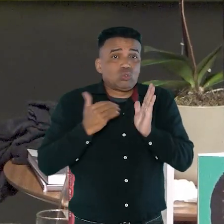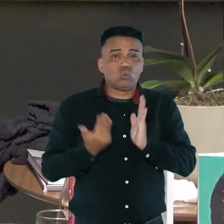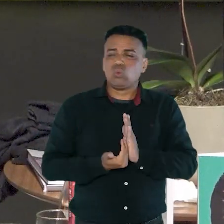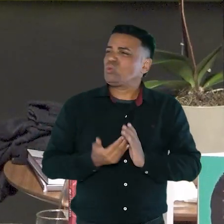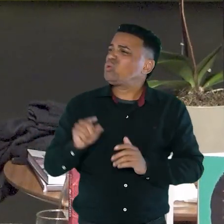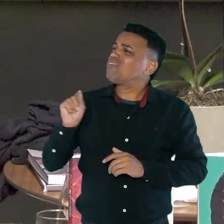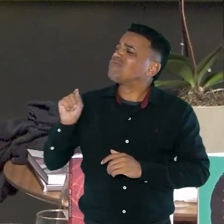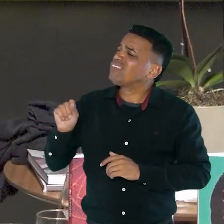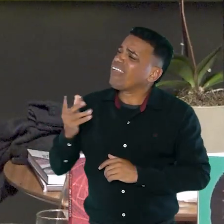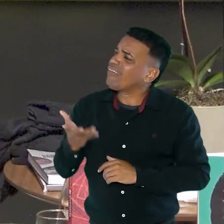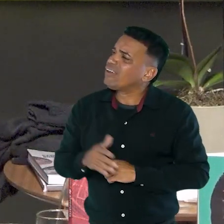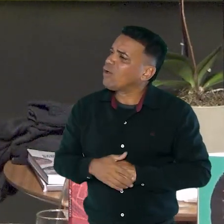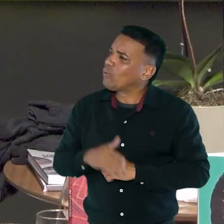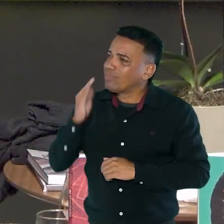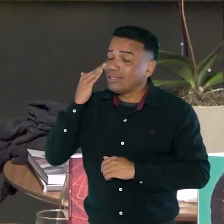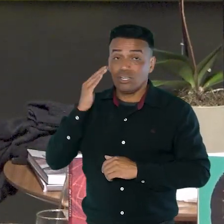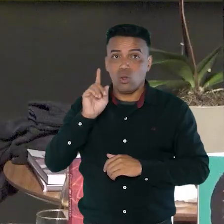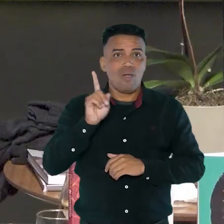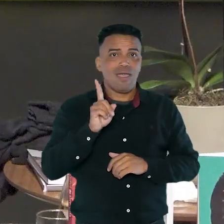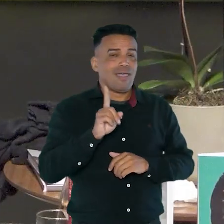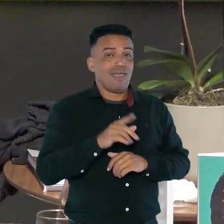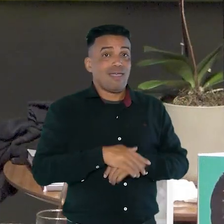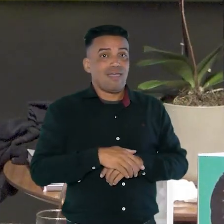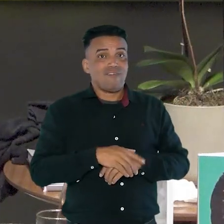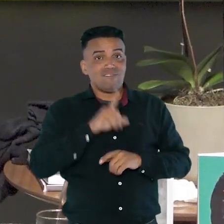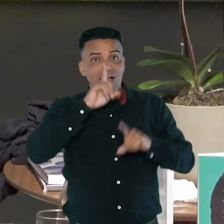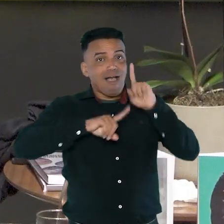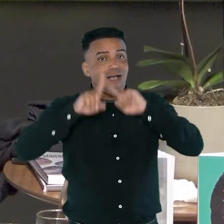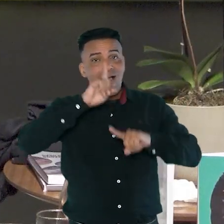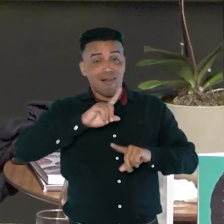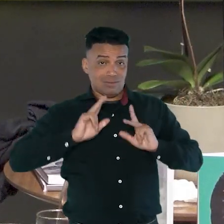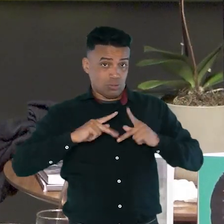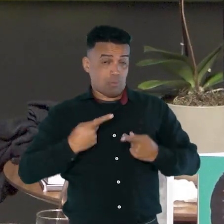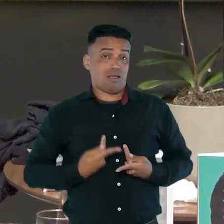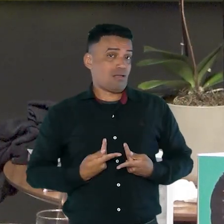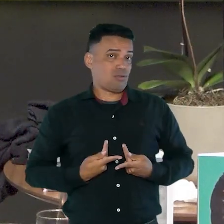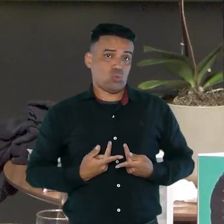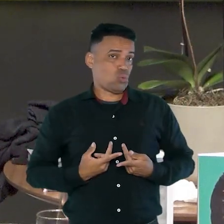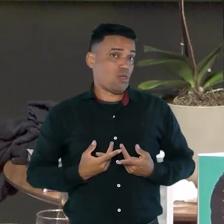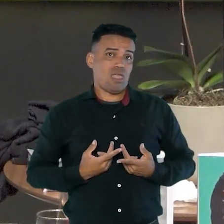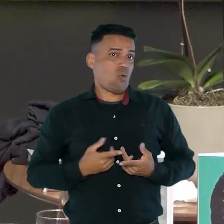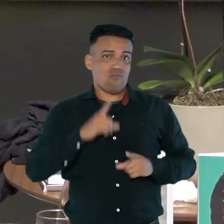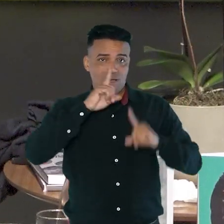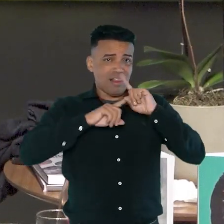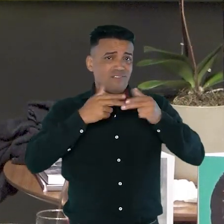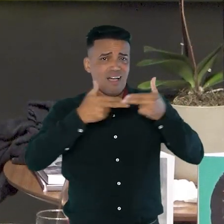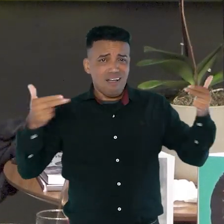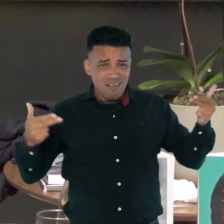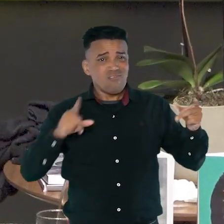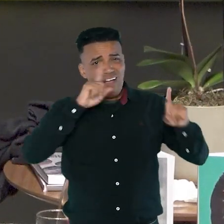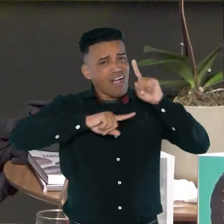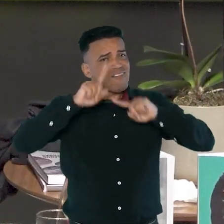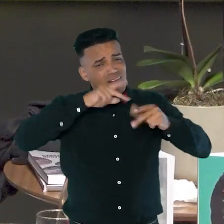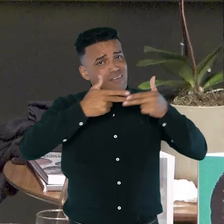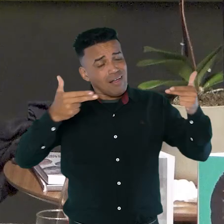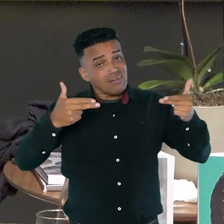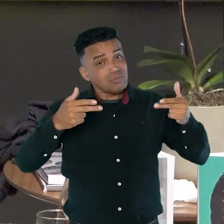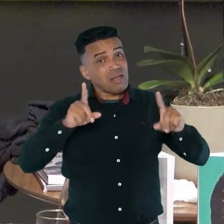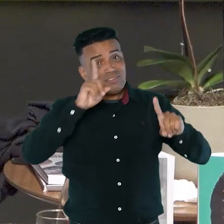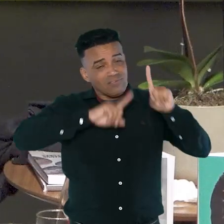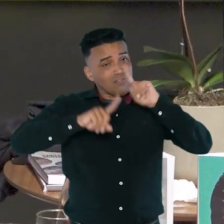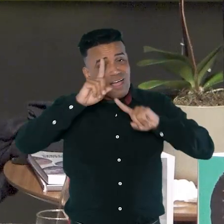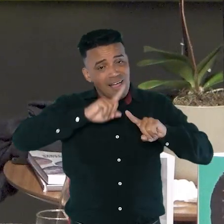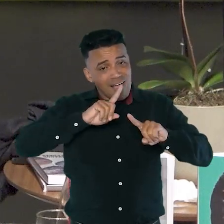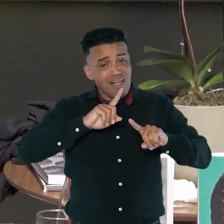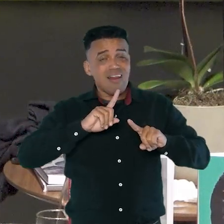Como é, pessoal? Eu não fracassei como ser humano. Você entendeu? Assim, e eu queria escrever sobre isso. Não